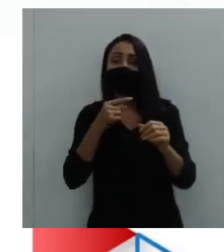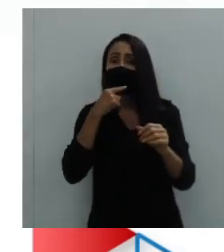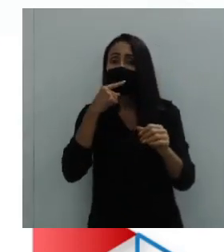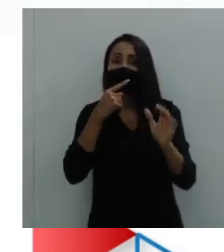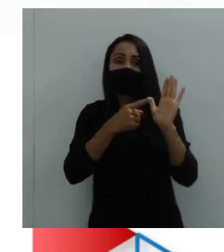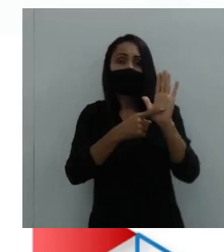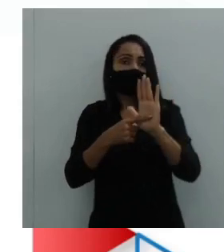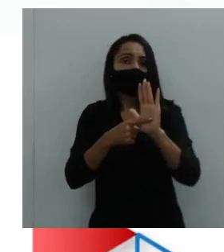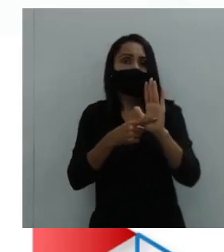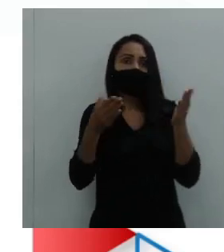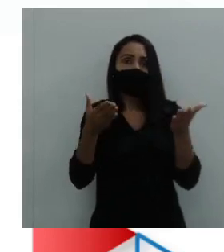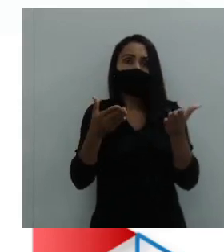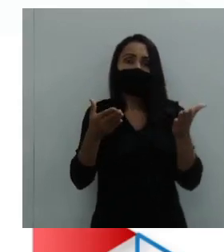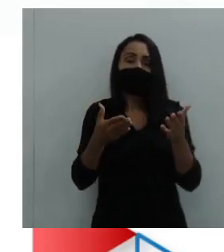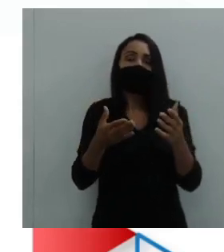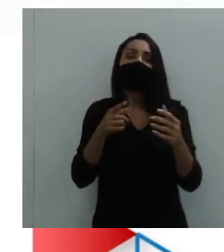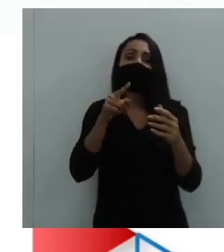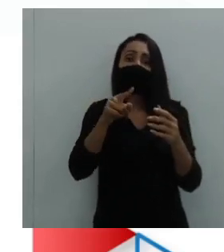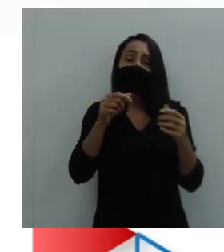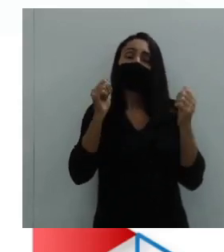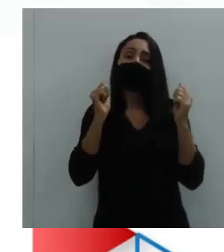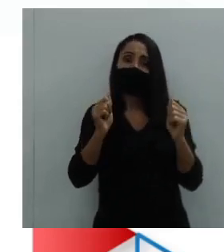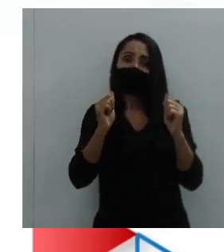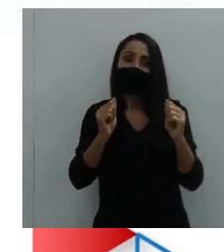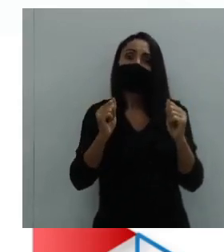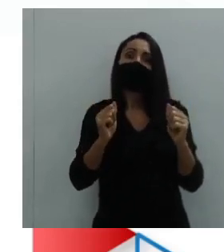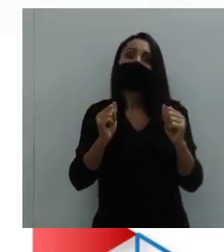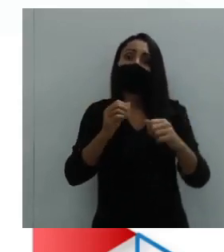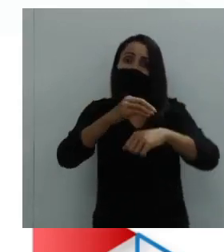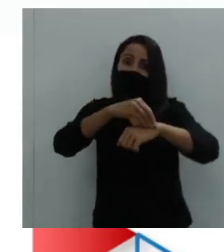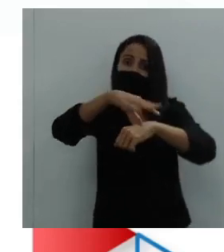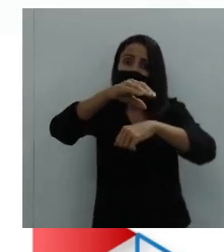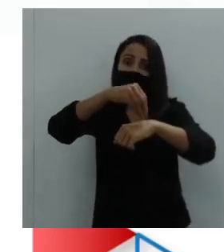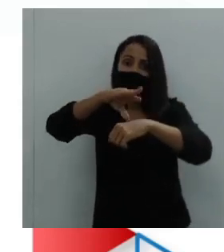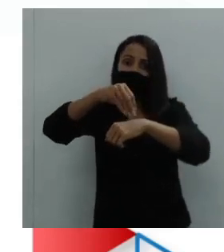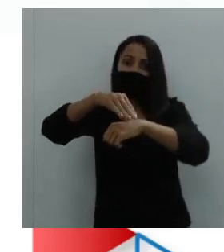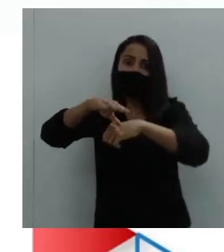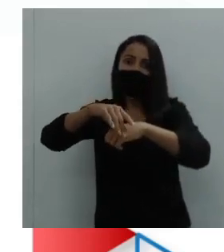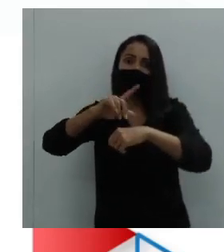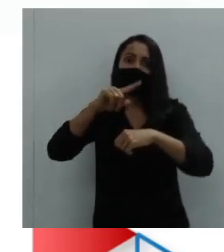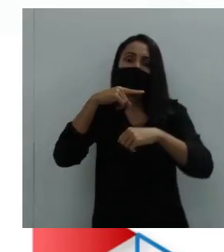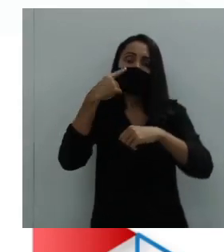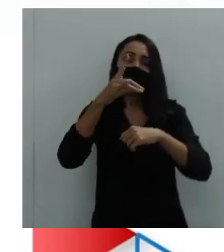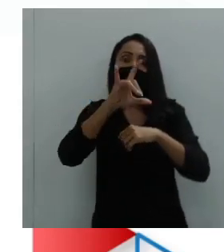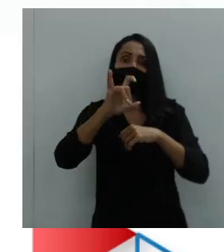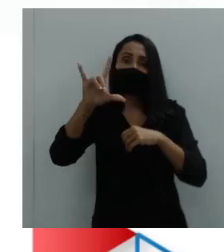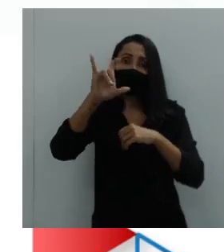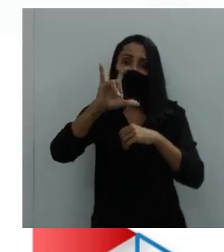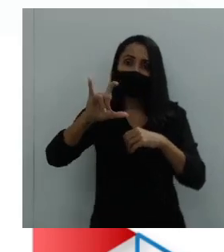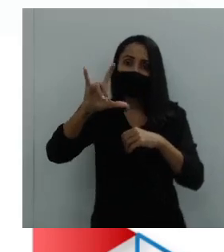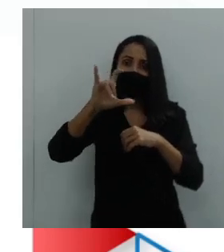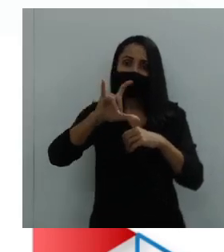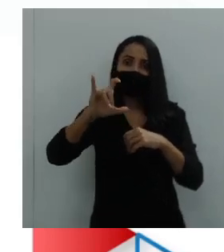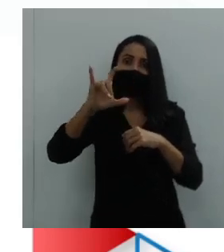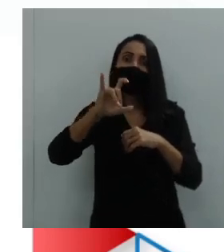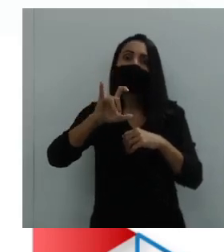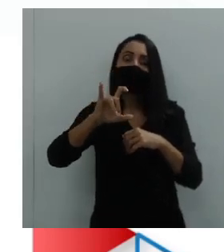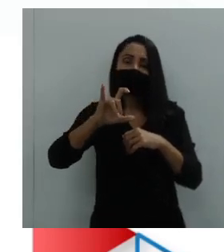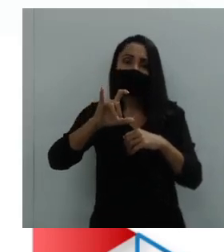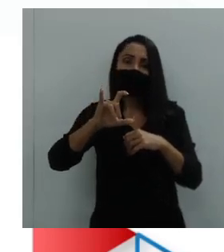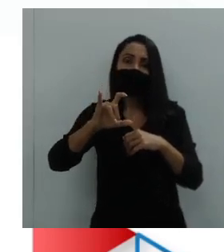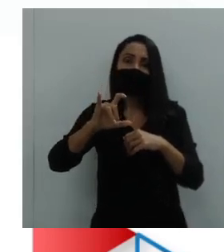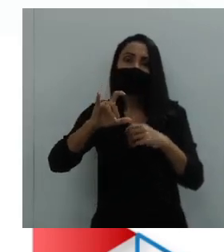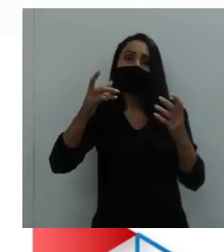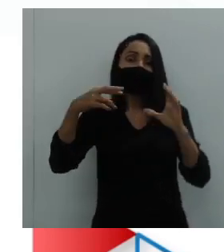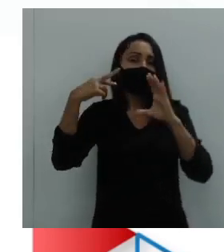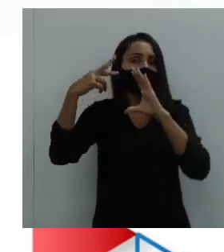agora aqui, mas você pode fazer e postar lá no nosso Instagram, tá? Do